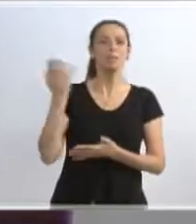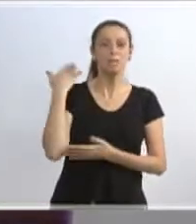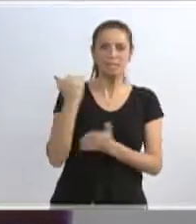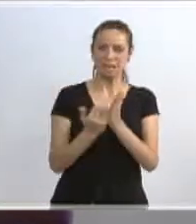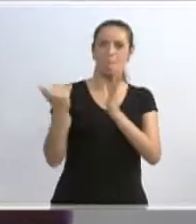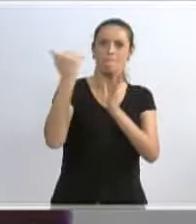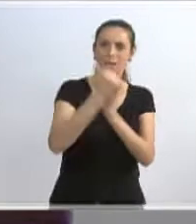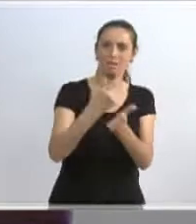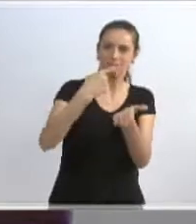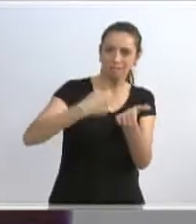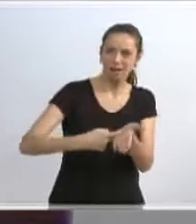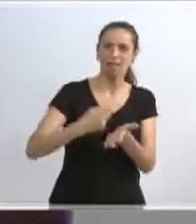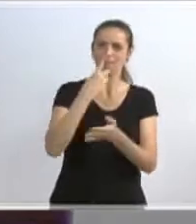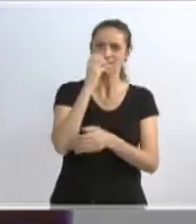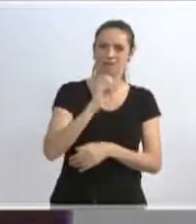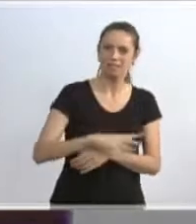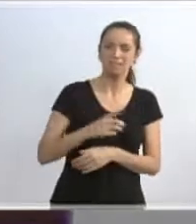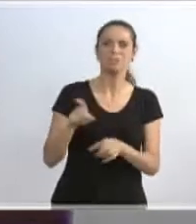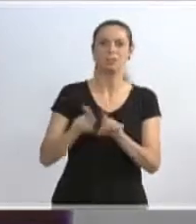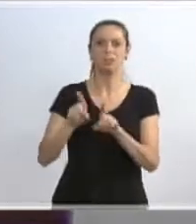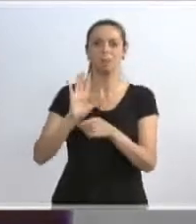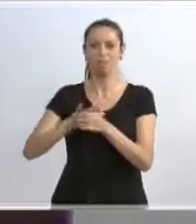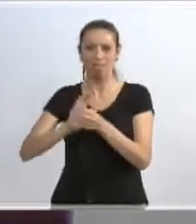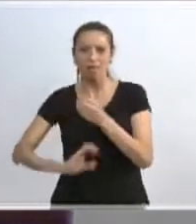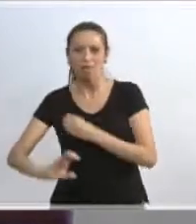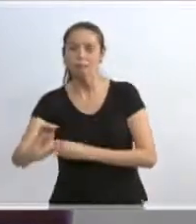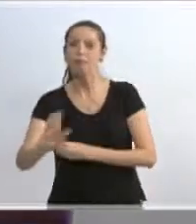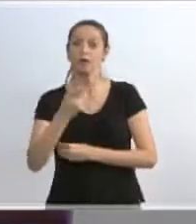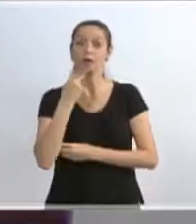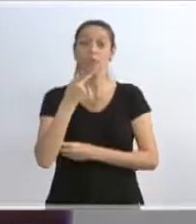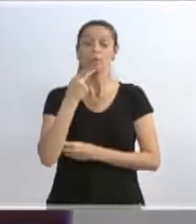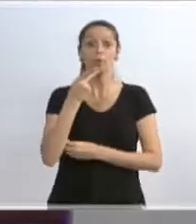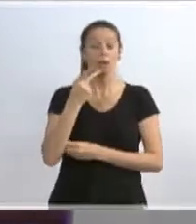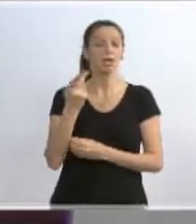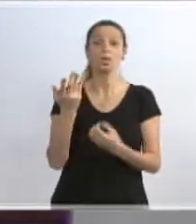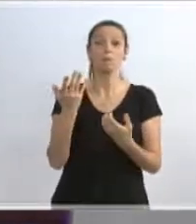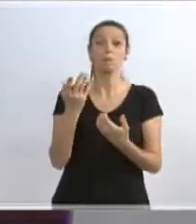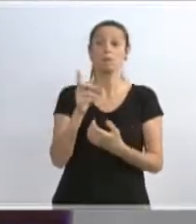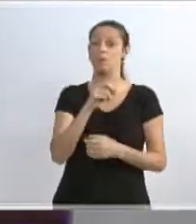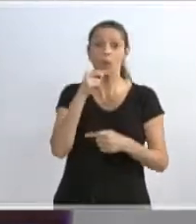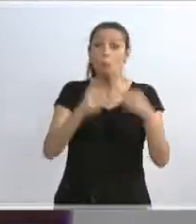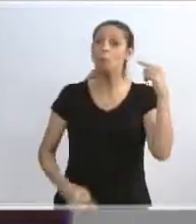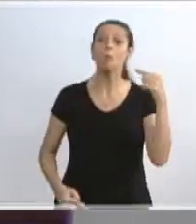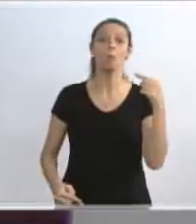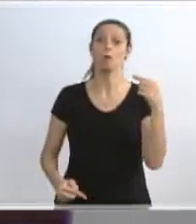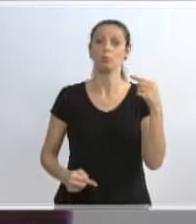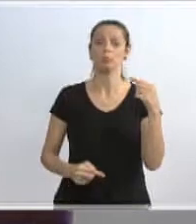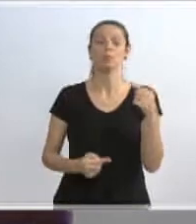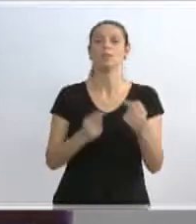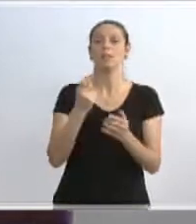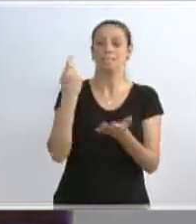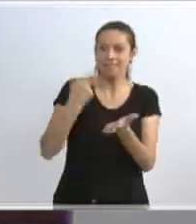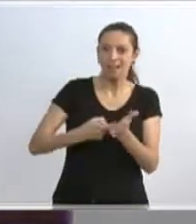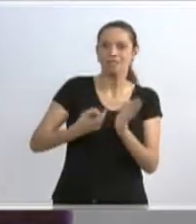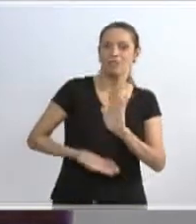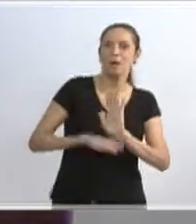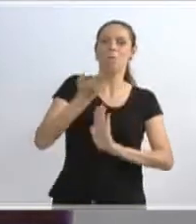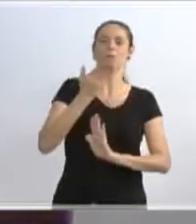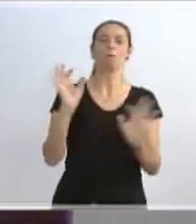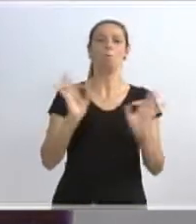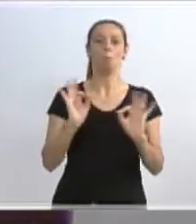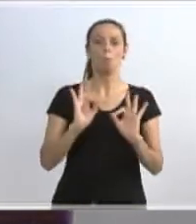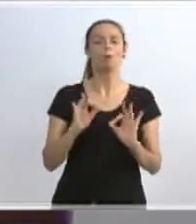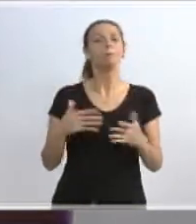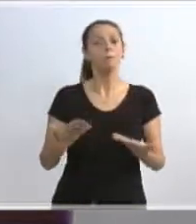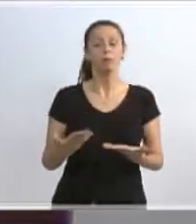não faço isso. E tenho certeza que, como eu e o Jens e o Jovino estávamos naquela legislatura, eu teria que trazer